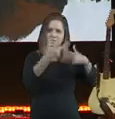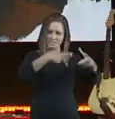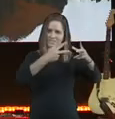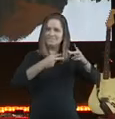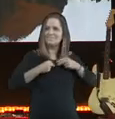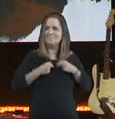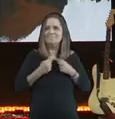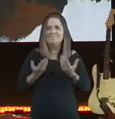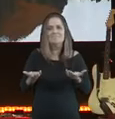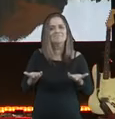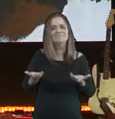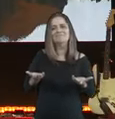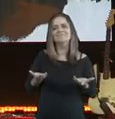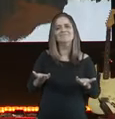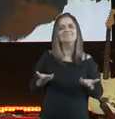fertilidade.